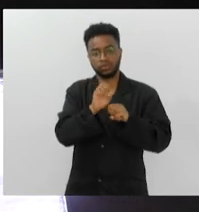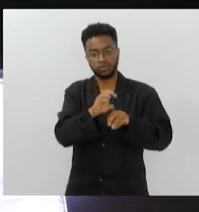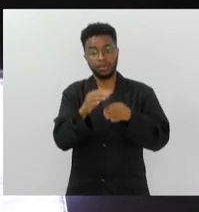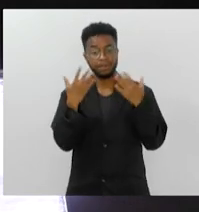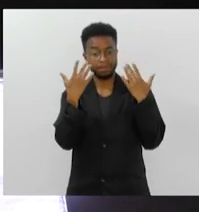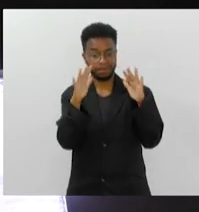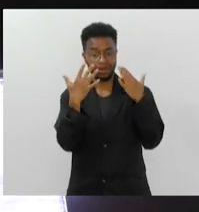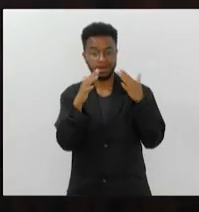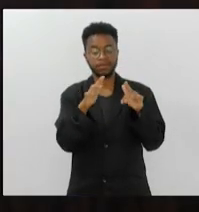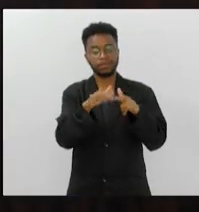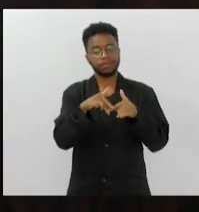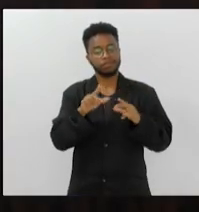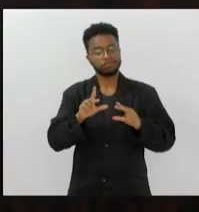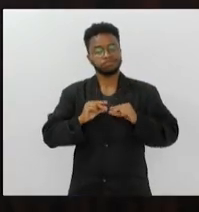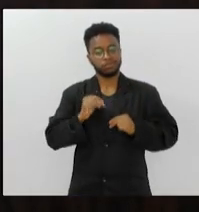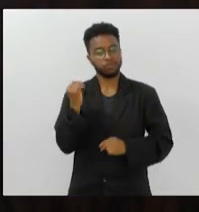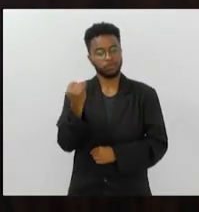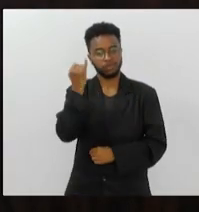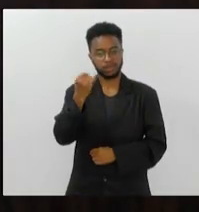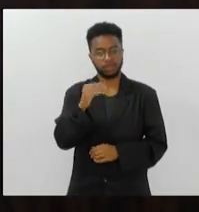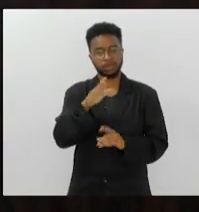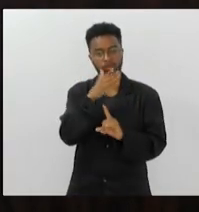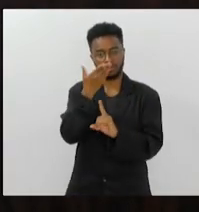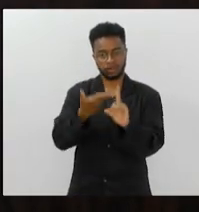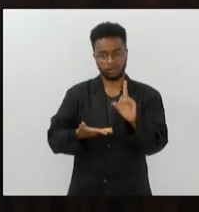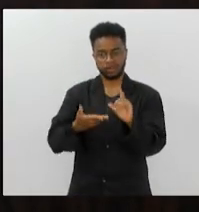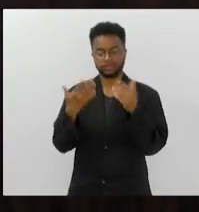Orlandino, pela merecida homenagem.